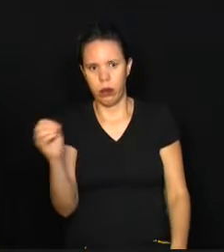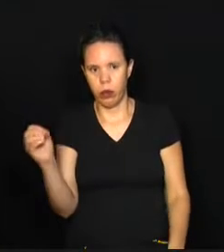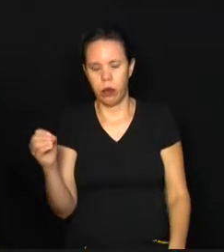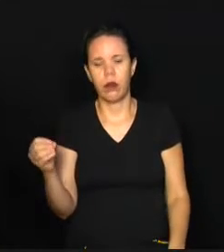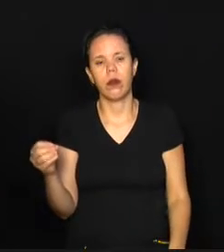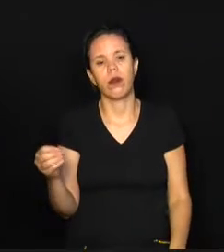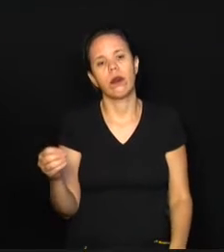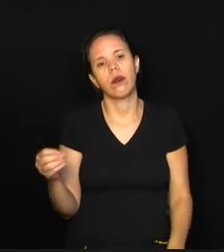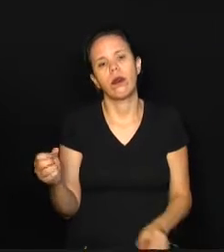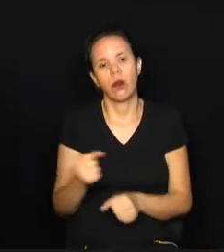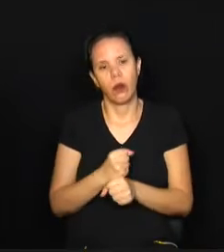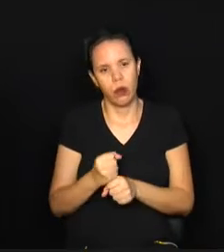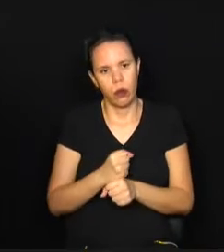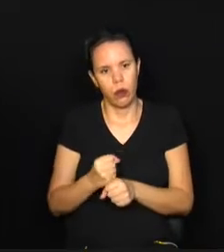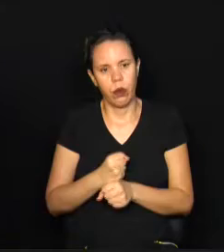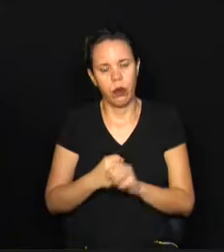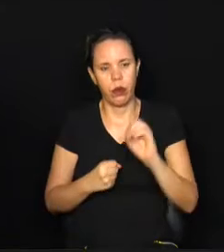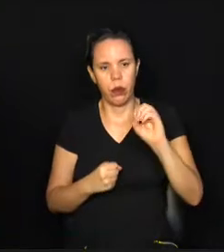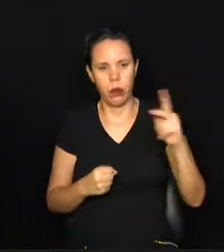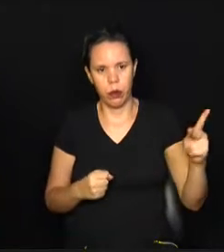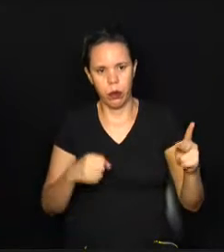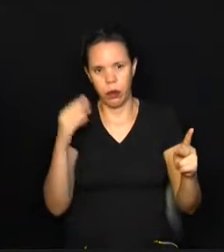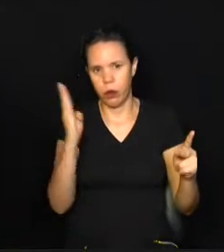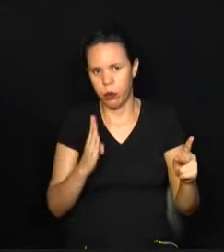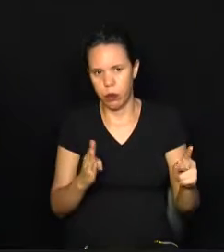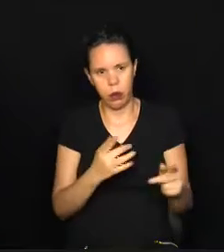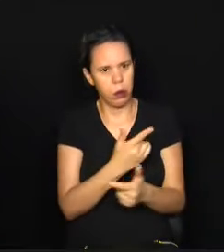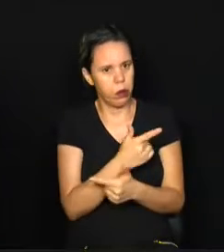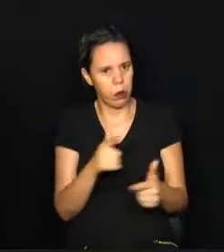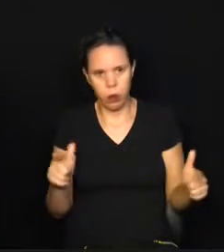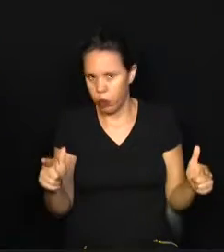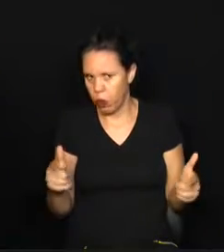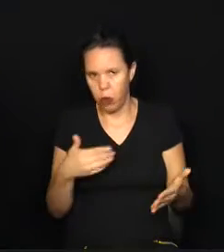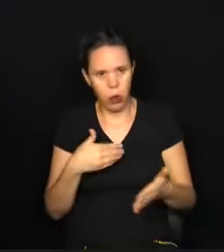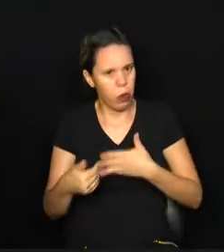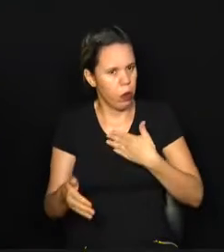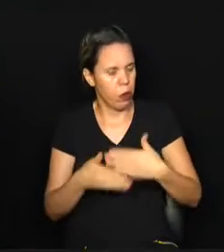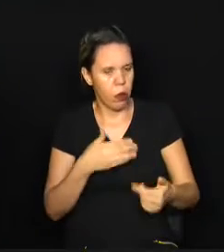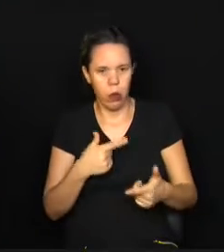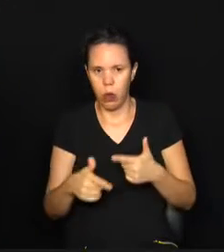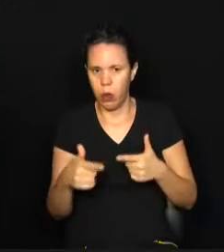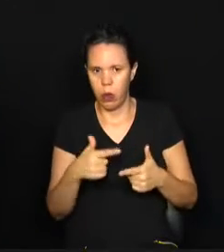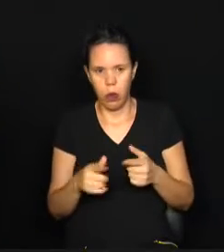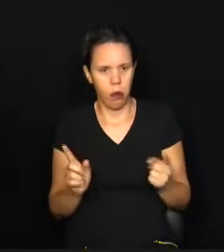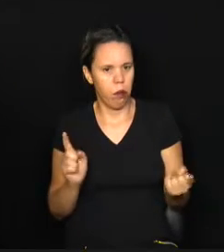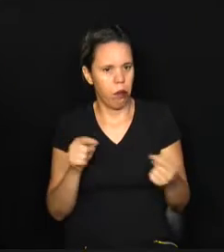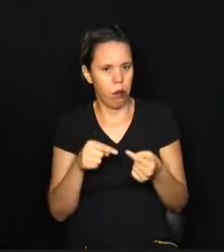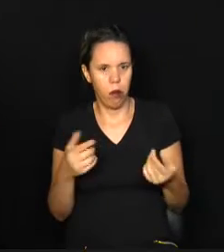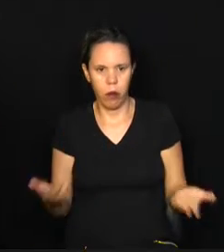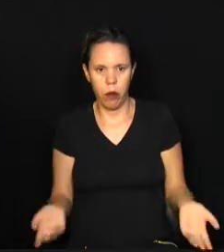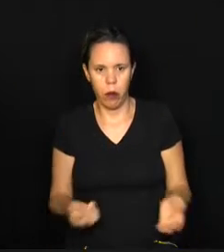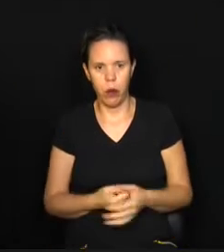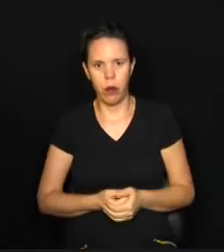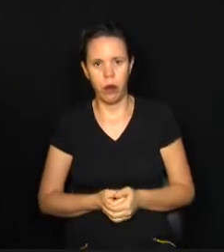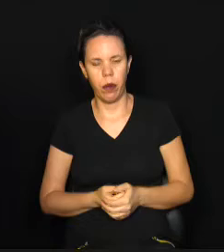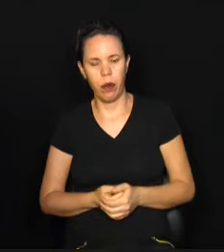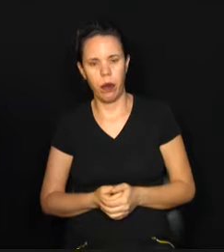da optometria no Brasil, não existe qualquer processo nesse sentido.